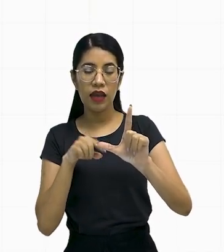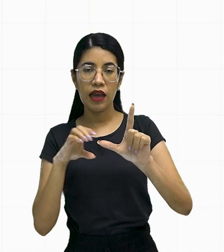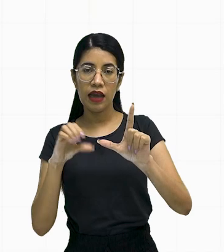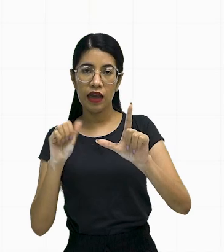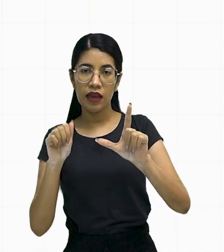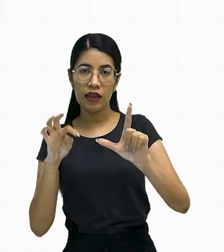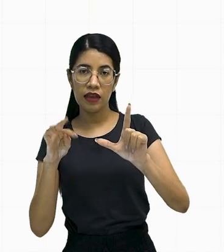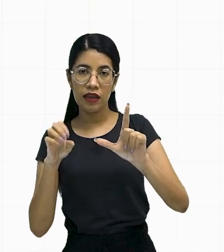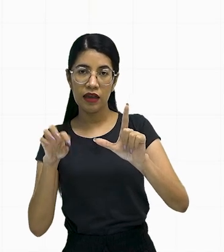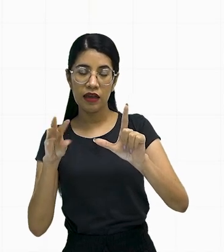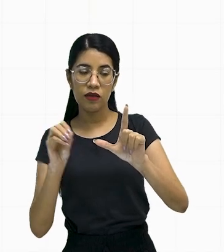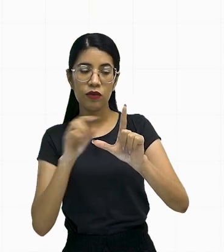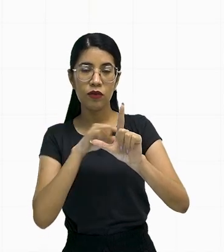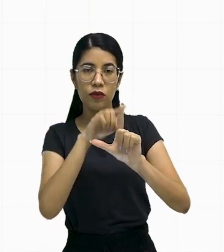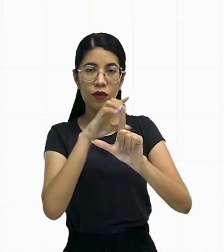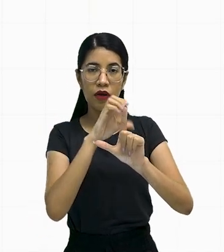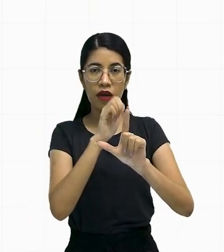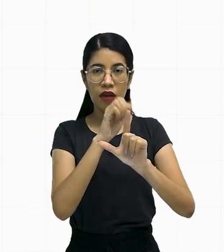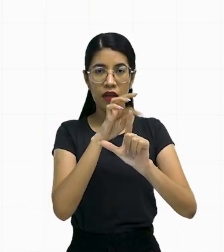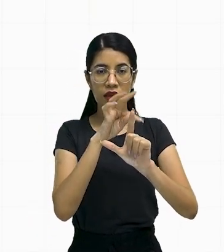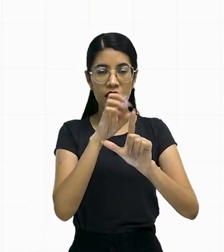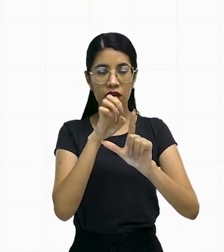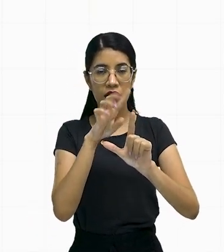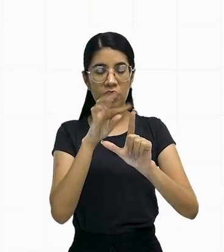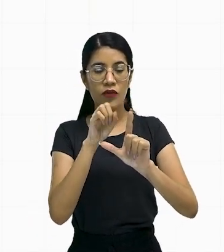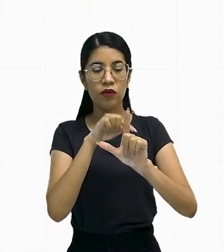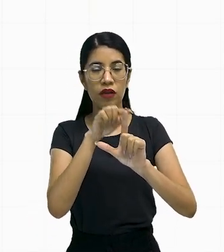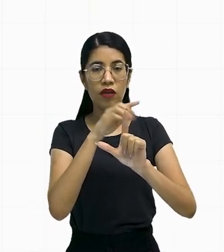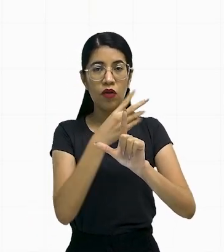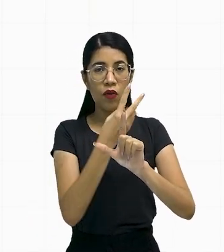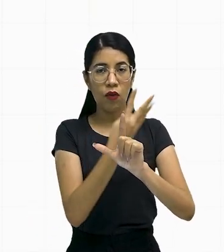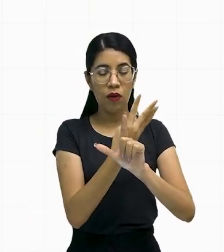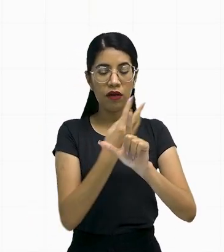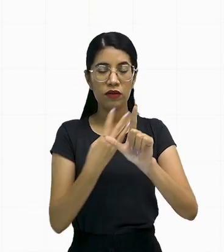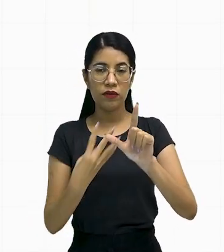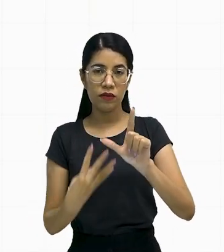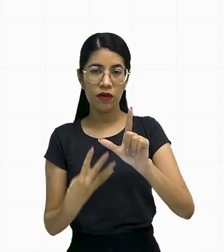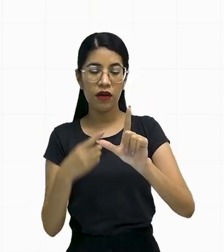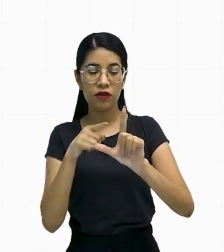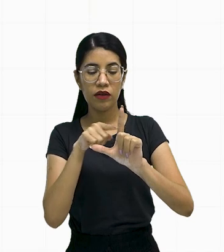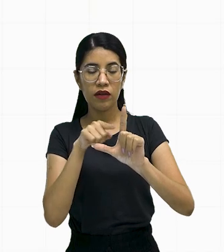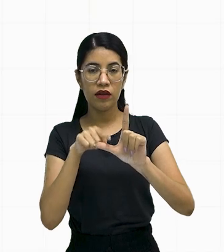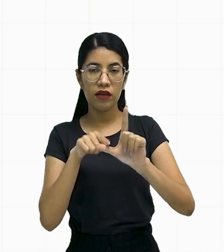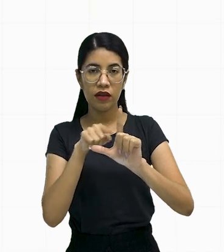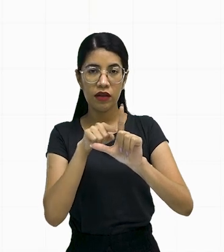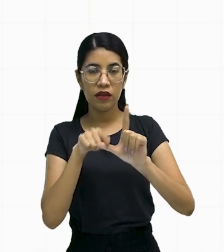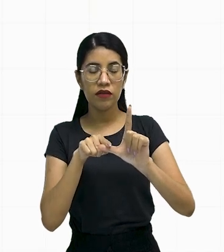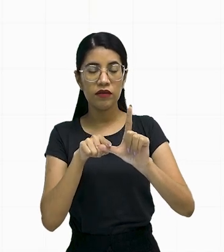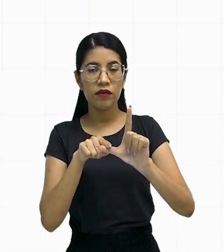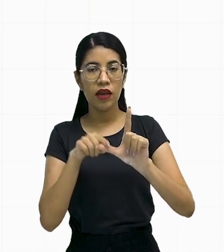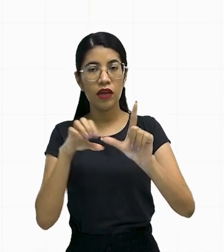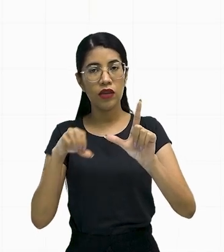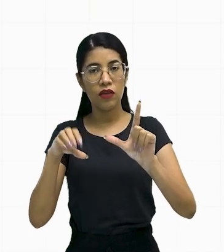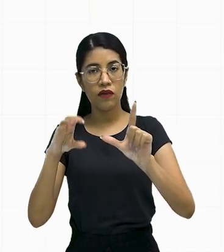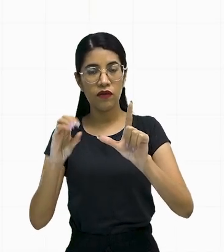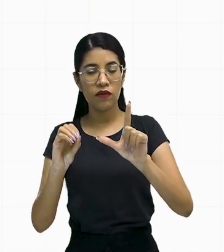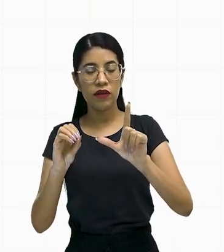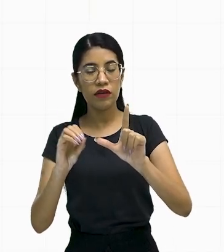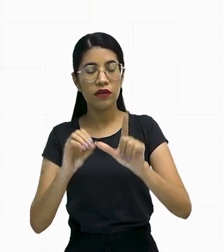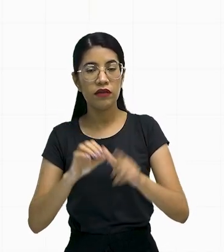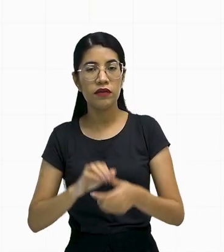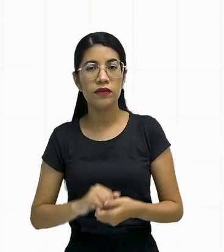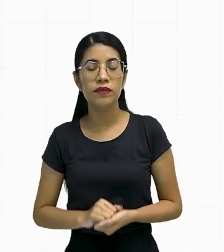catetos, eles valem 4, tá bom? 4 cada um, tá? E Essa medida em vermelho que você